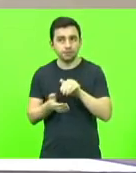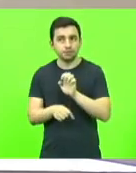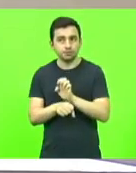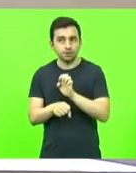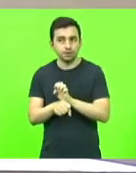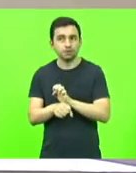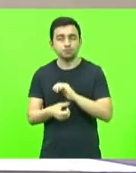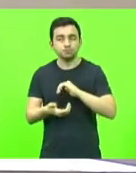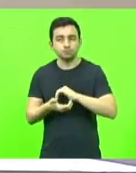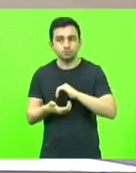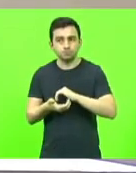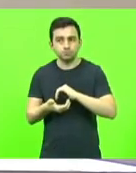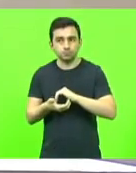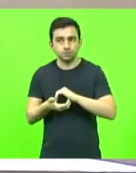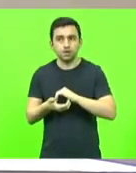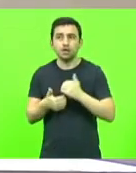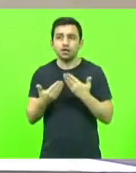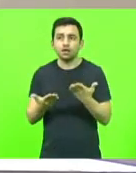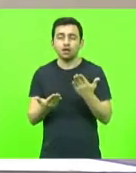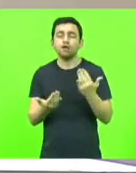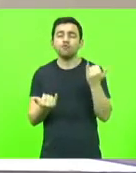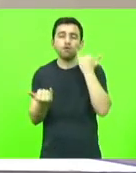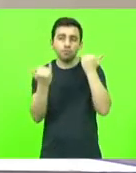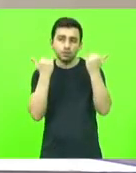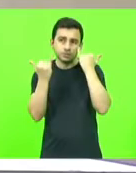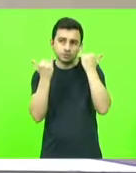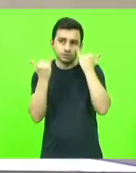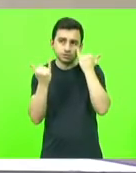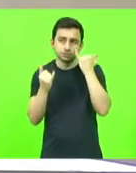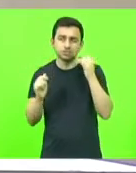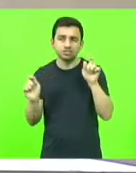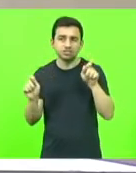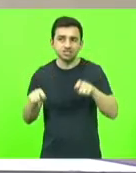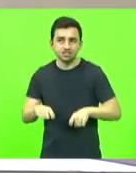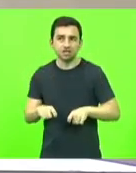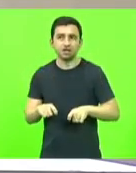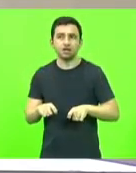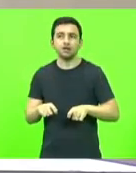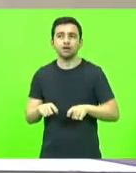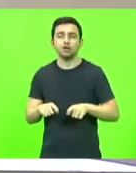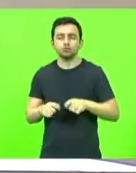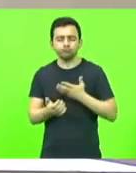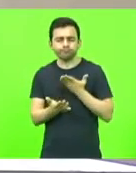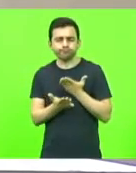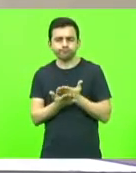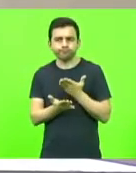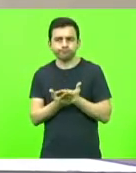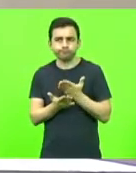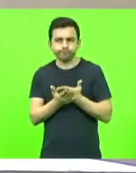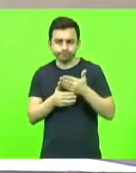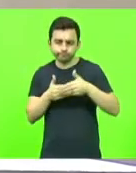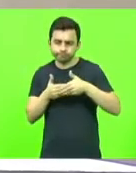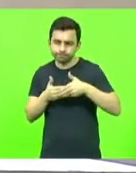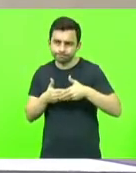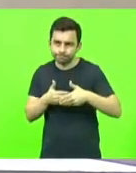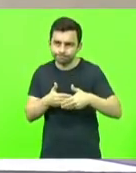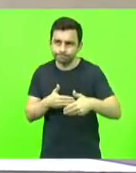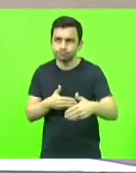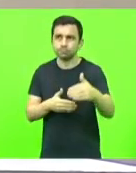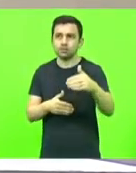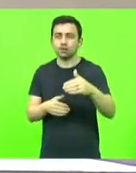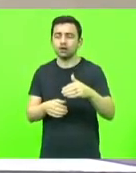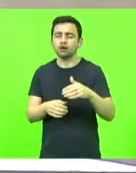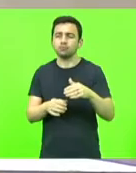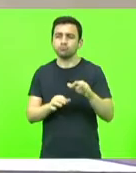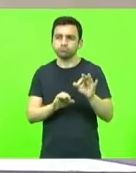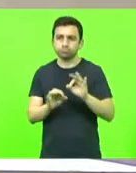Civil informações acerca da possibilidade de realizar um novo estudo de viabilidade de potência